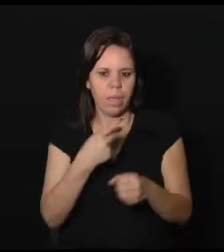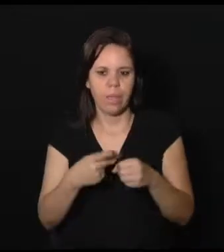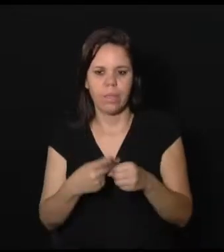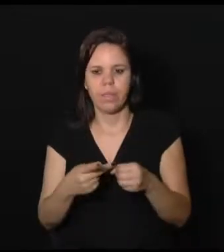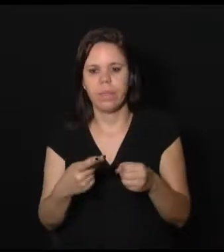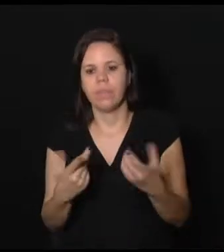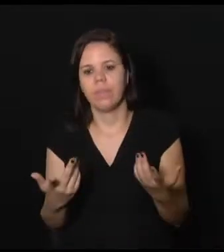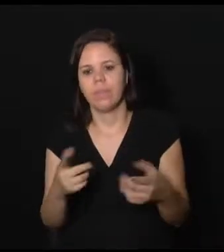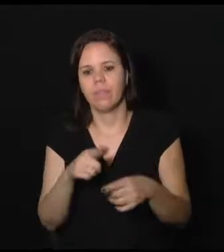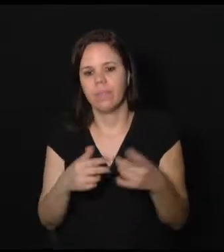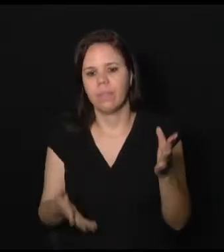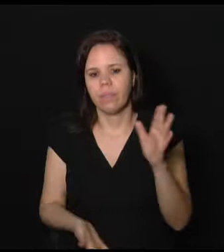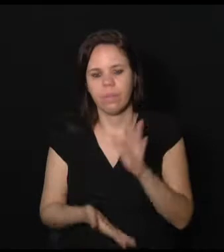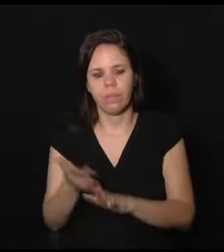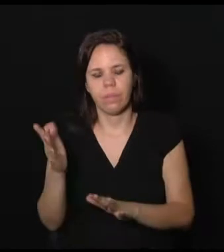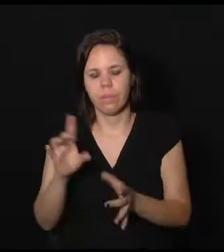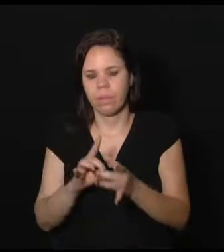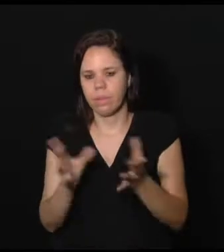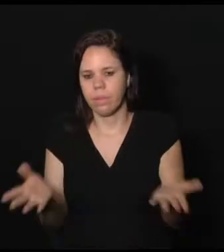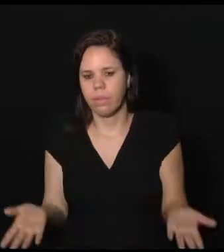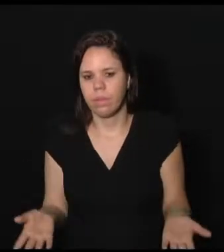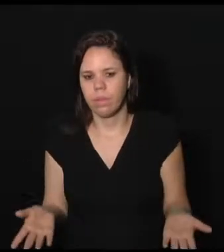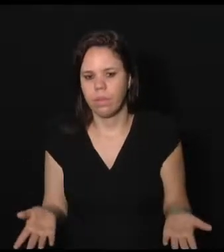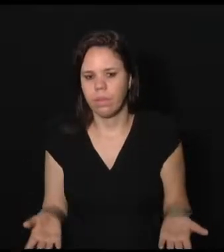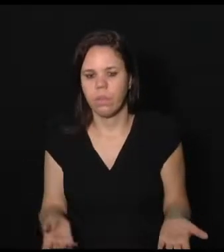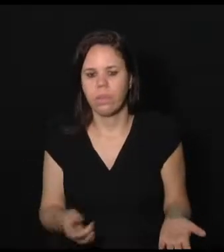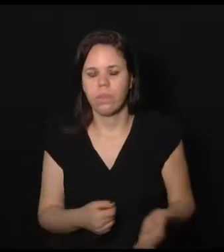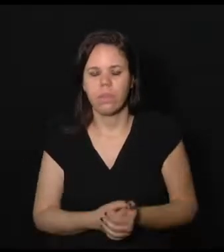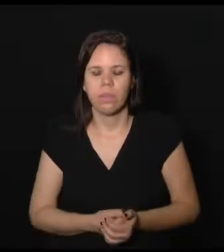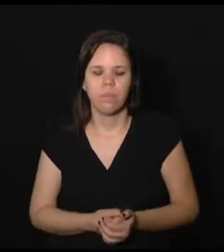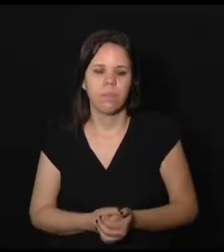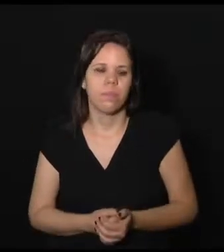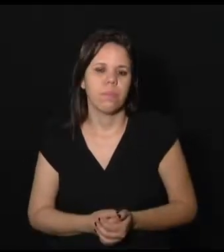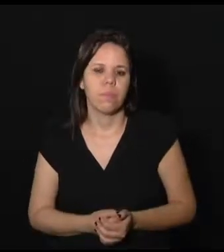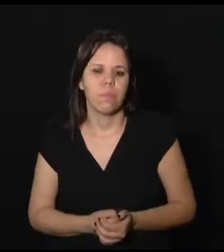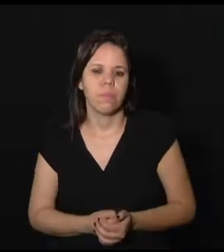alguma forma, a armazenagem nesses recintos são mais